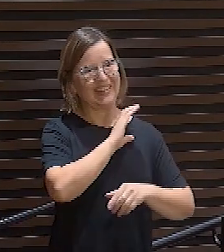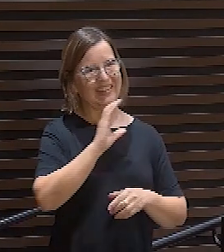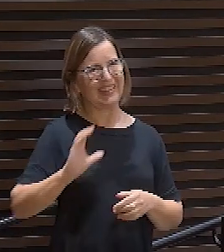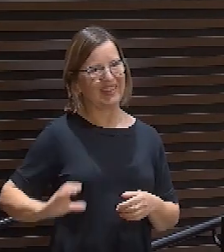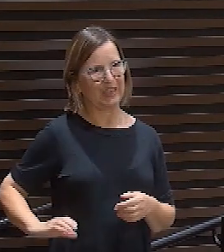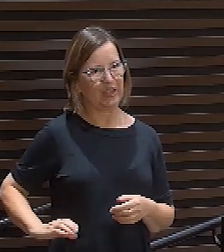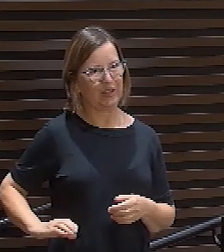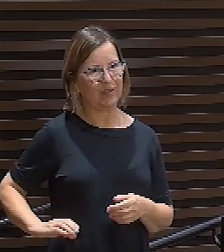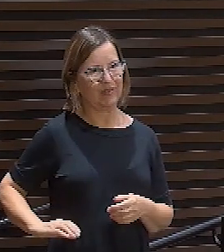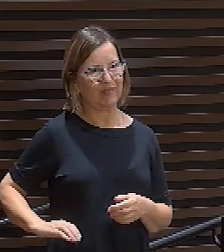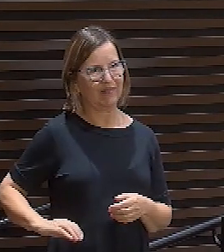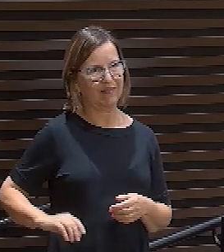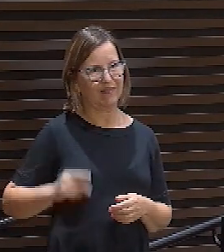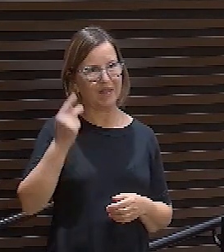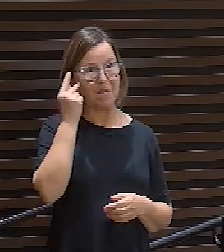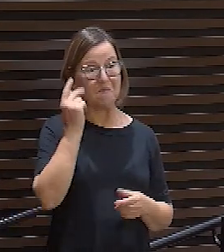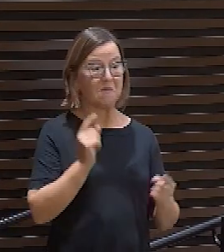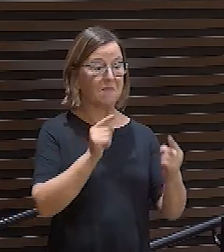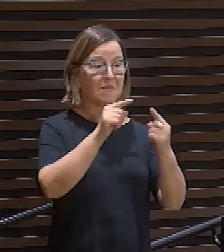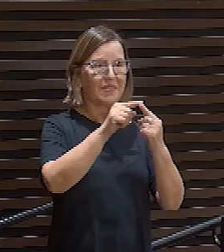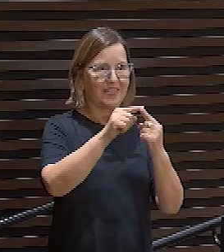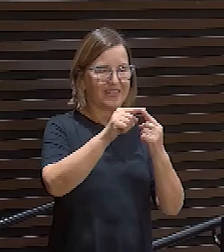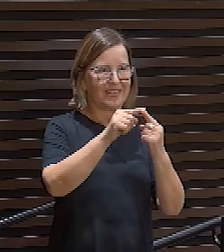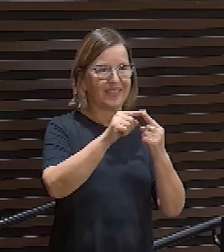Foi para isso que Ele nos resgatou.